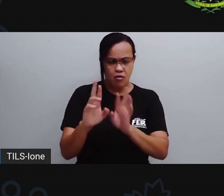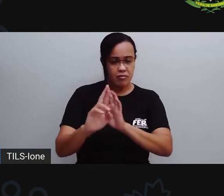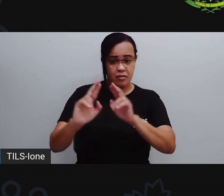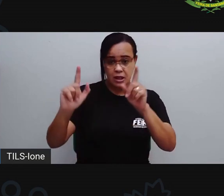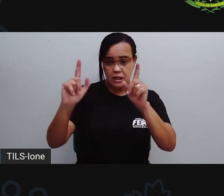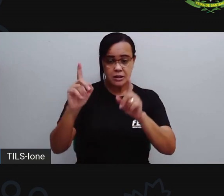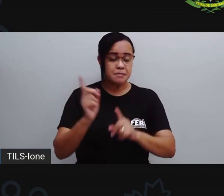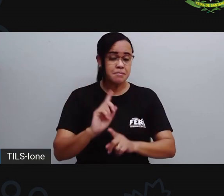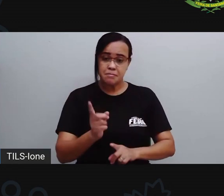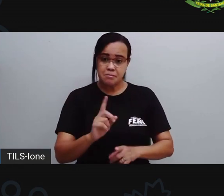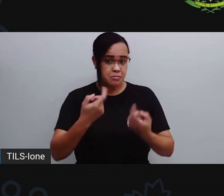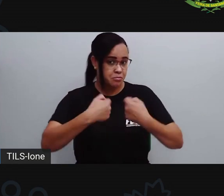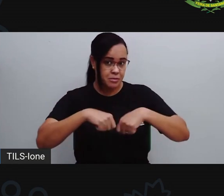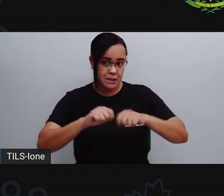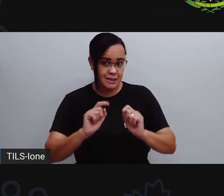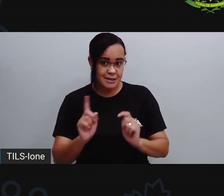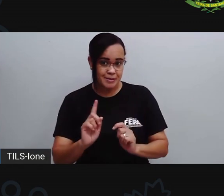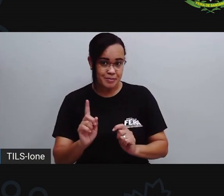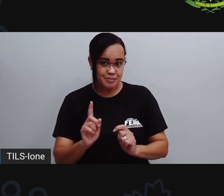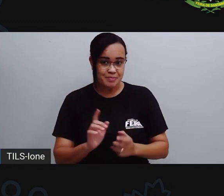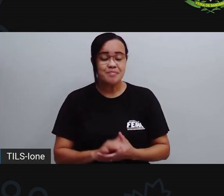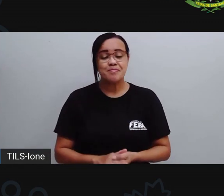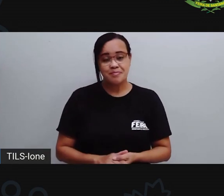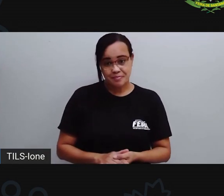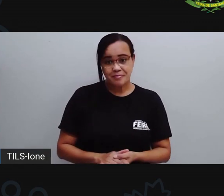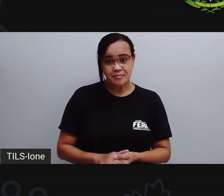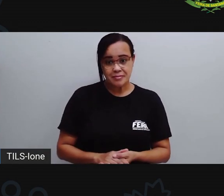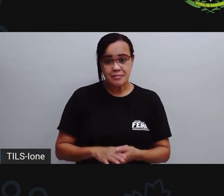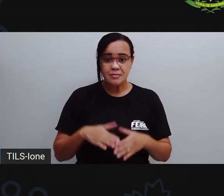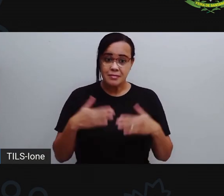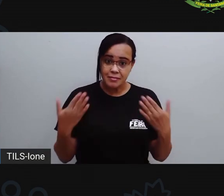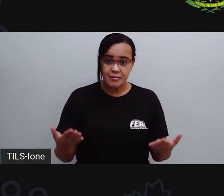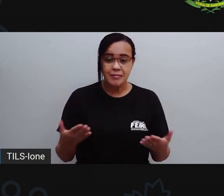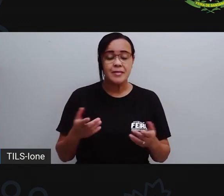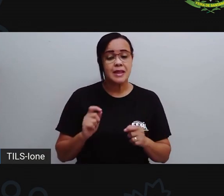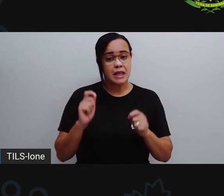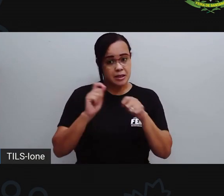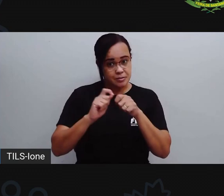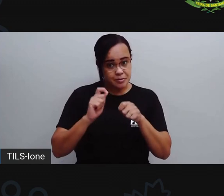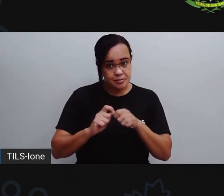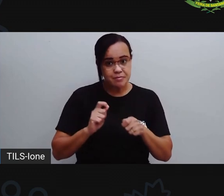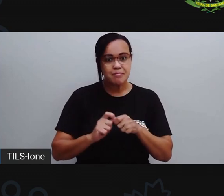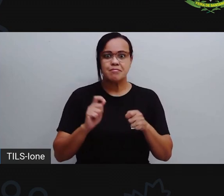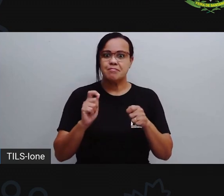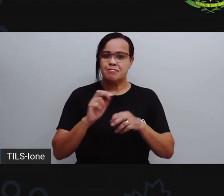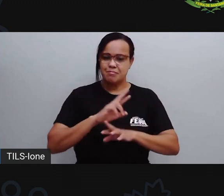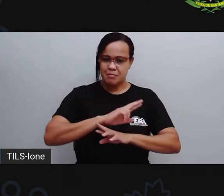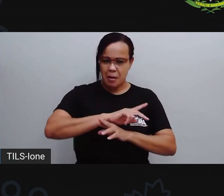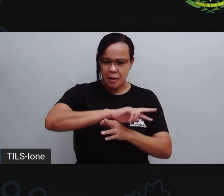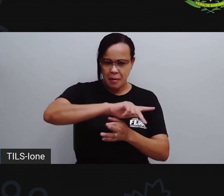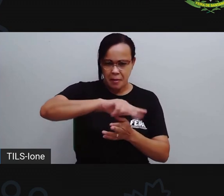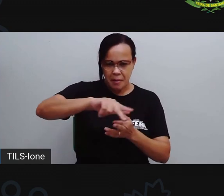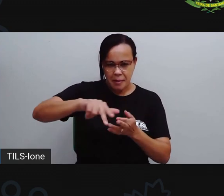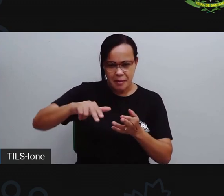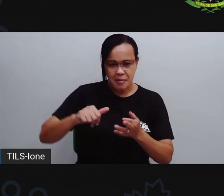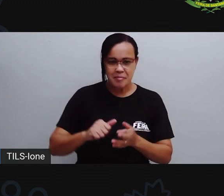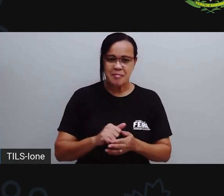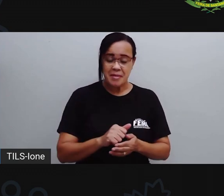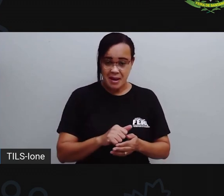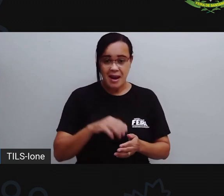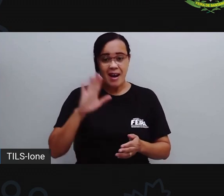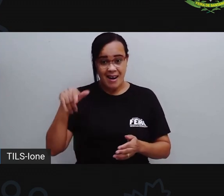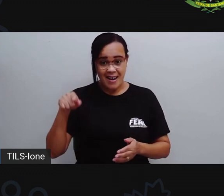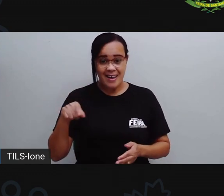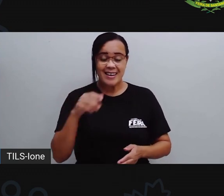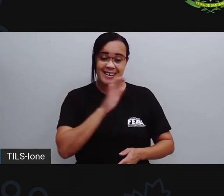não precisa. Sabia, né? A gente faz muita customização. Geralmente as crianças aí que estão em fase